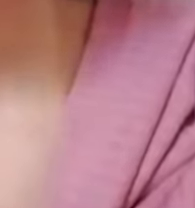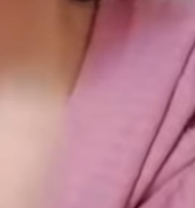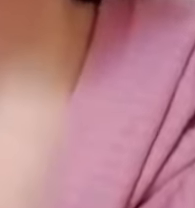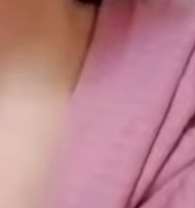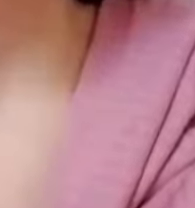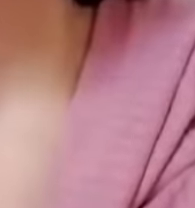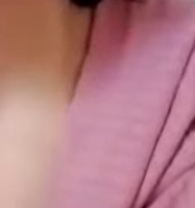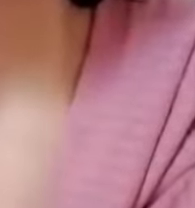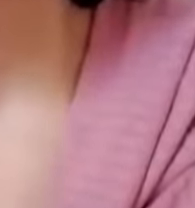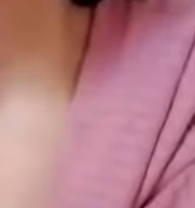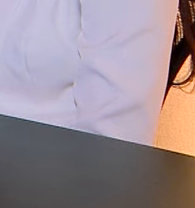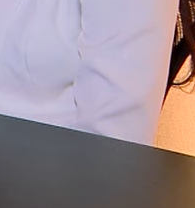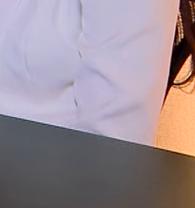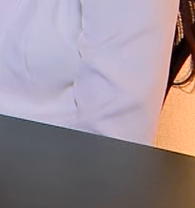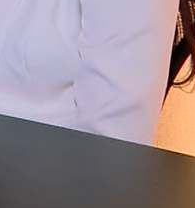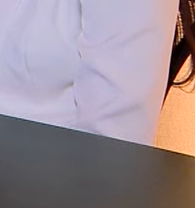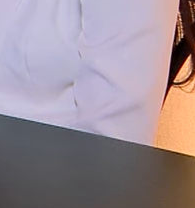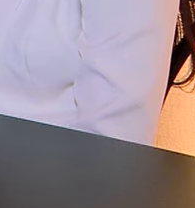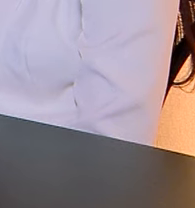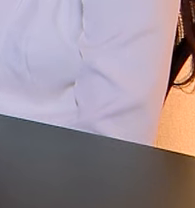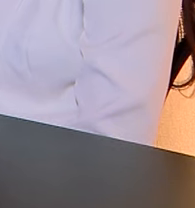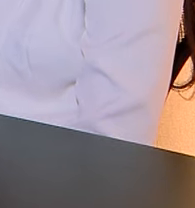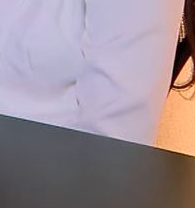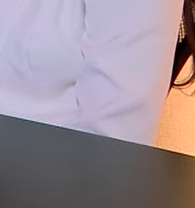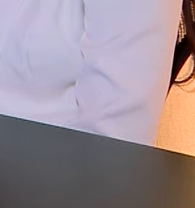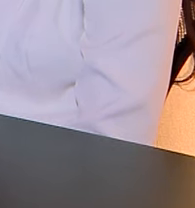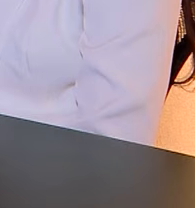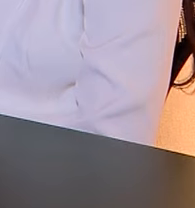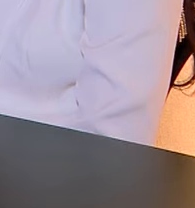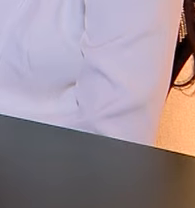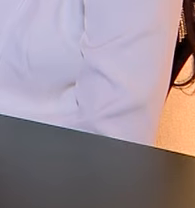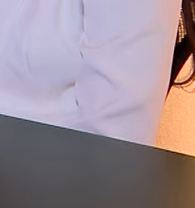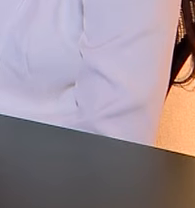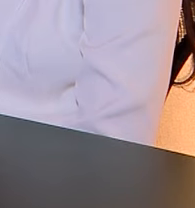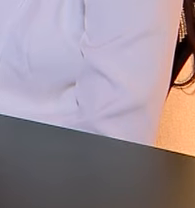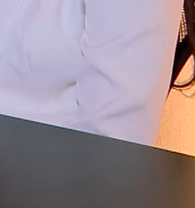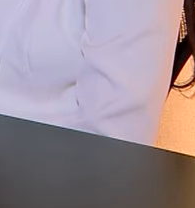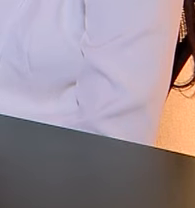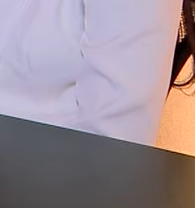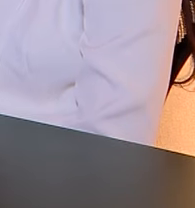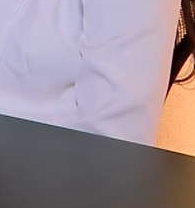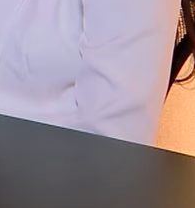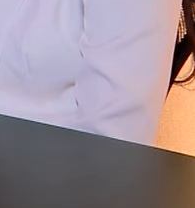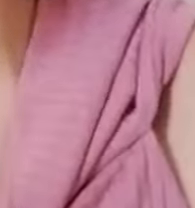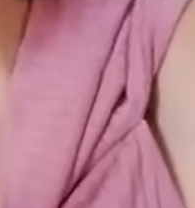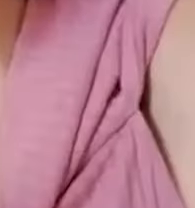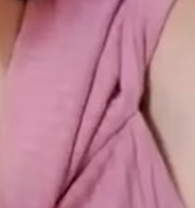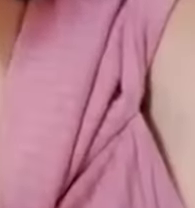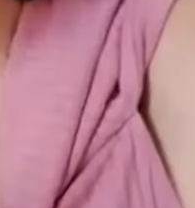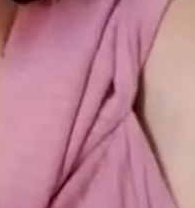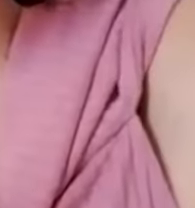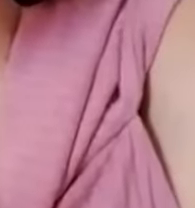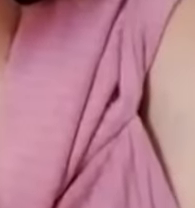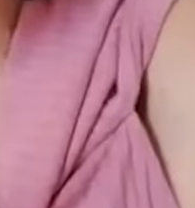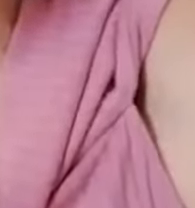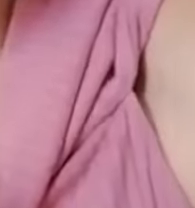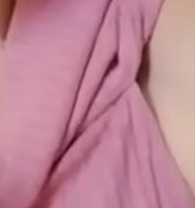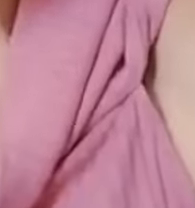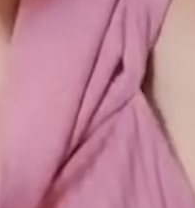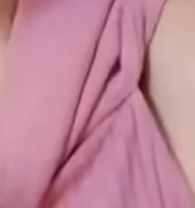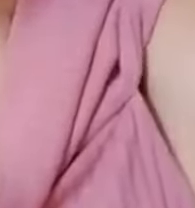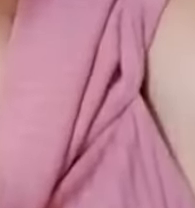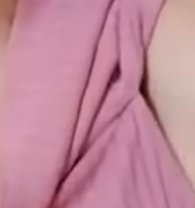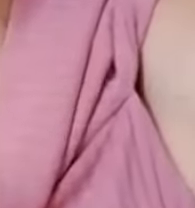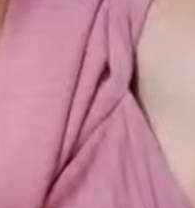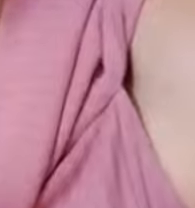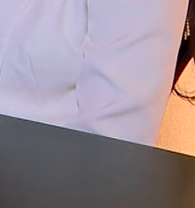passou para chegar até aqui que não é novo né famílias lgbts existem há muito tempo desde que famílias existem desde